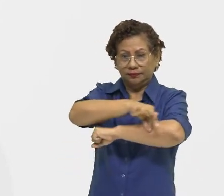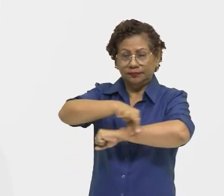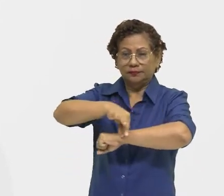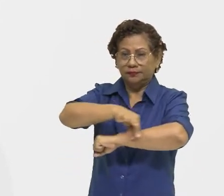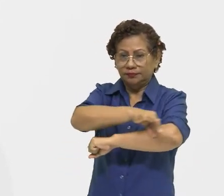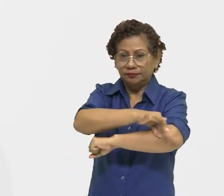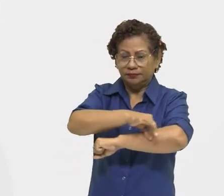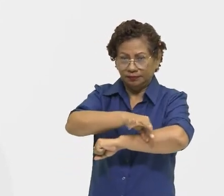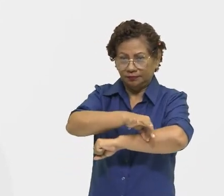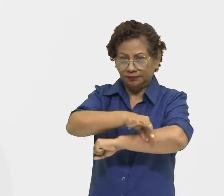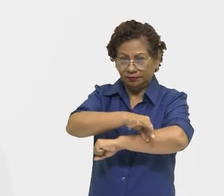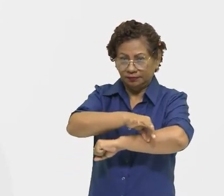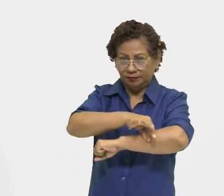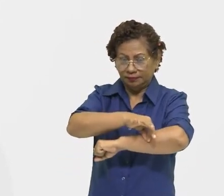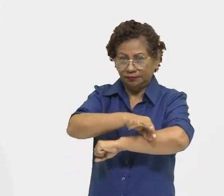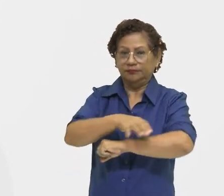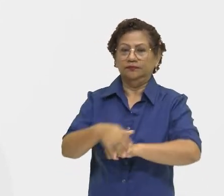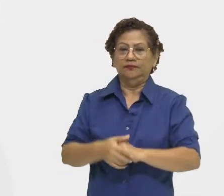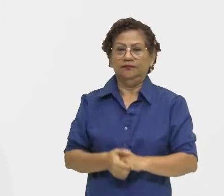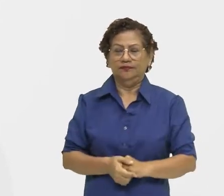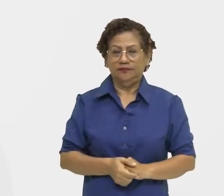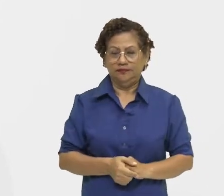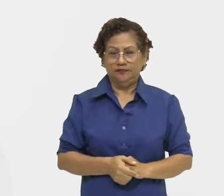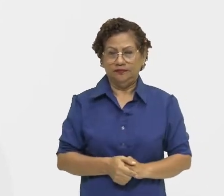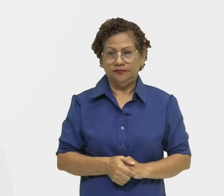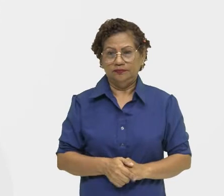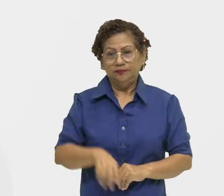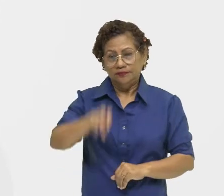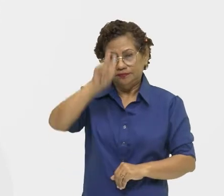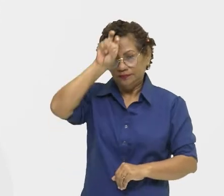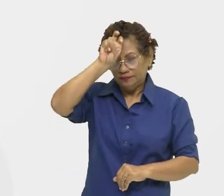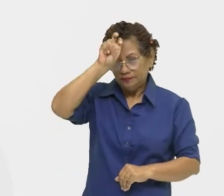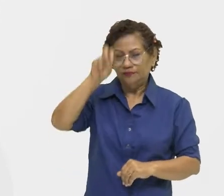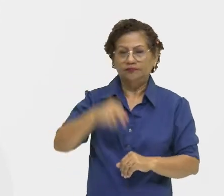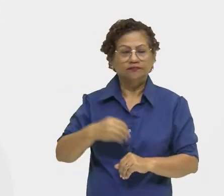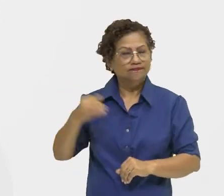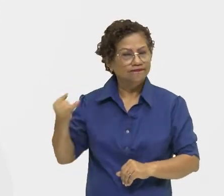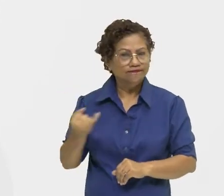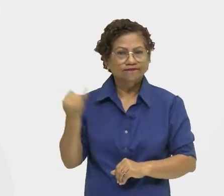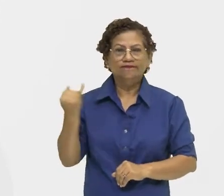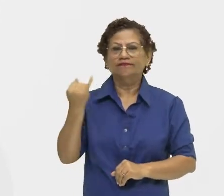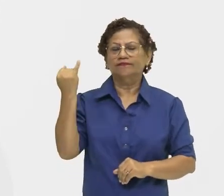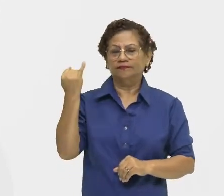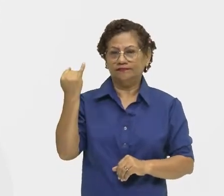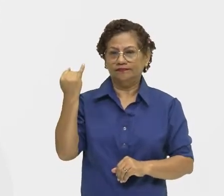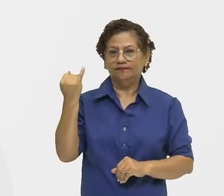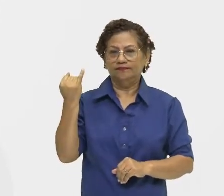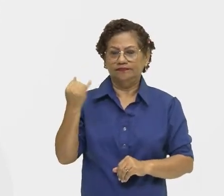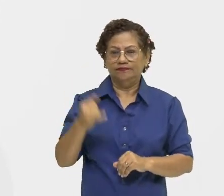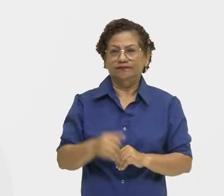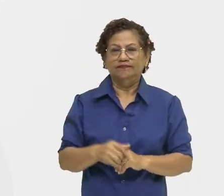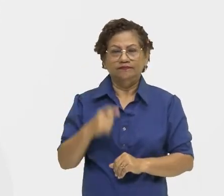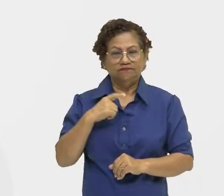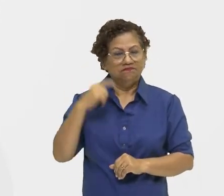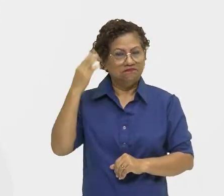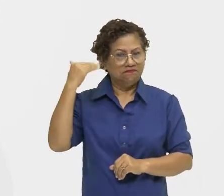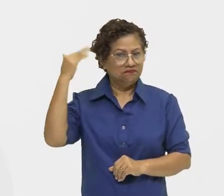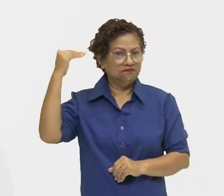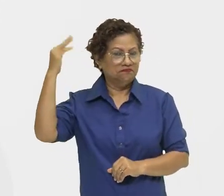A arquitetura egípcia, ela apresenta algumas das obras arquitetônicas mais famosas